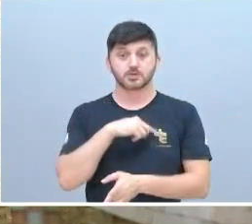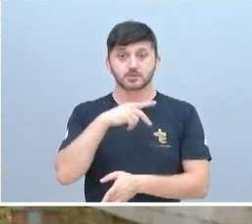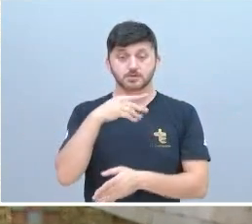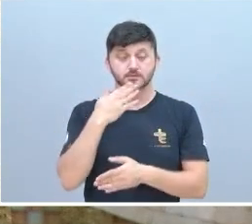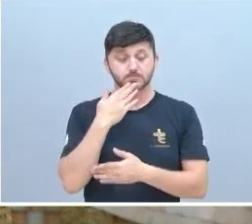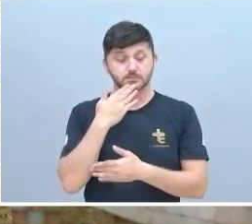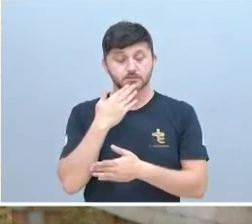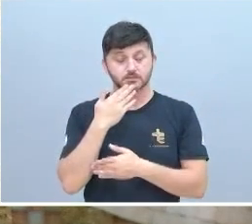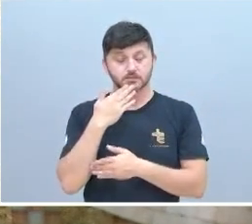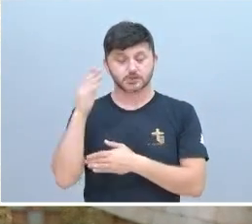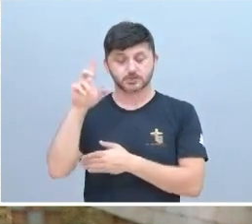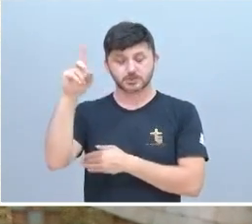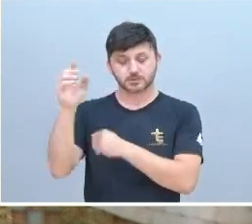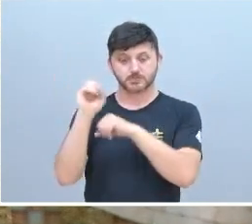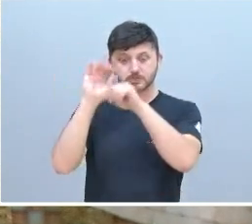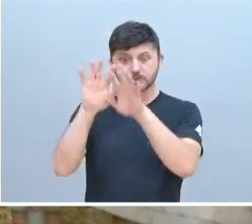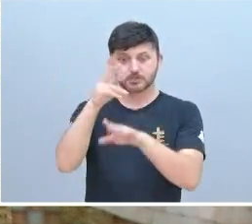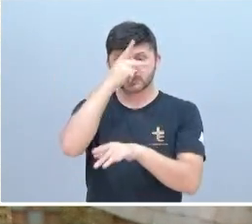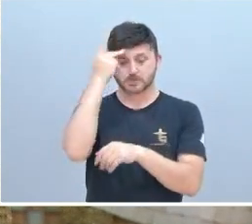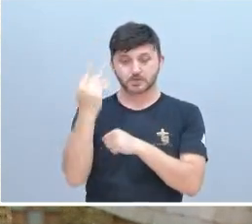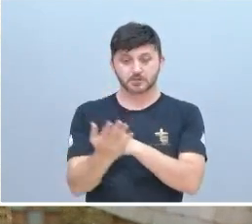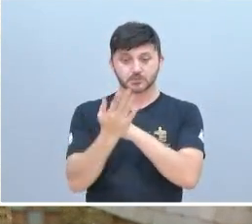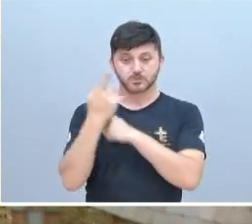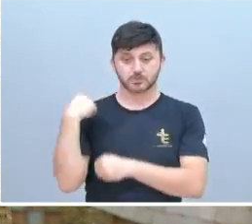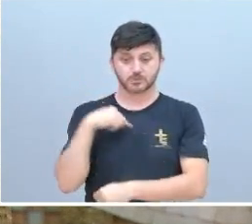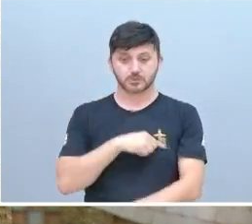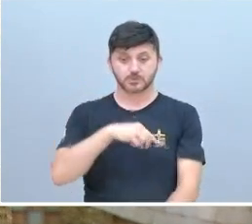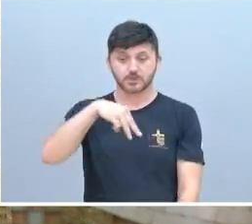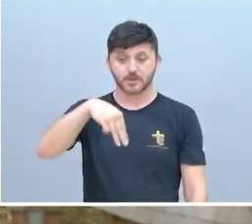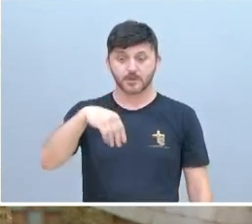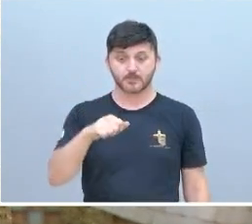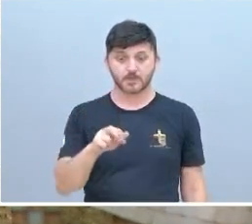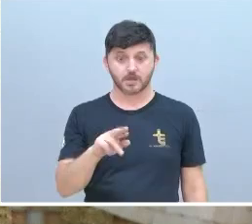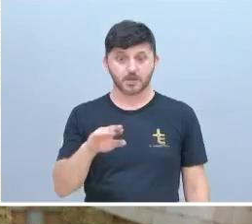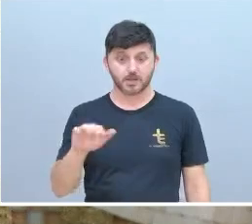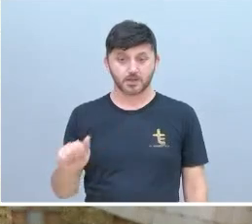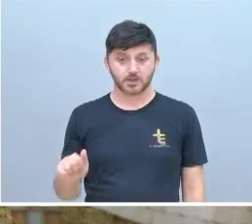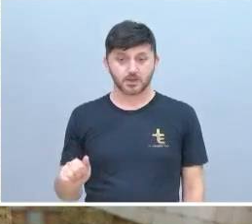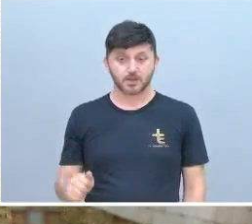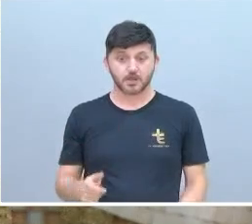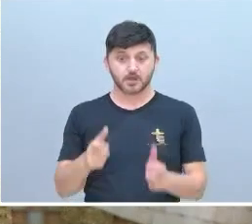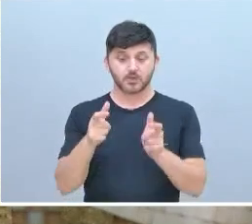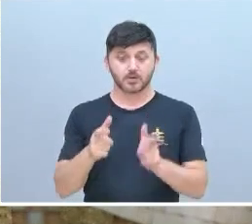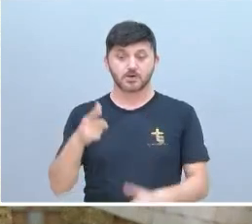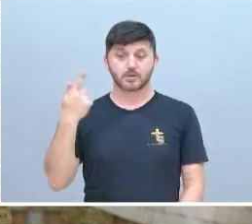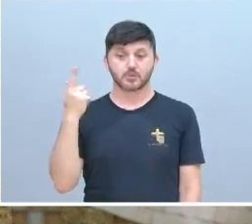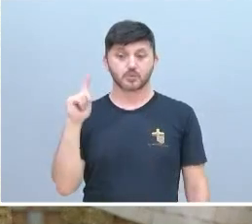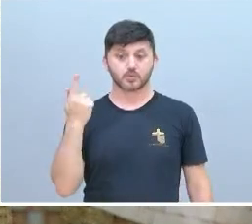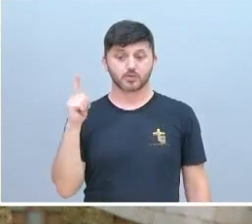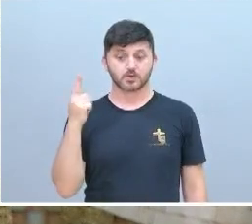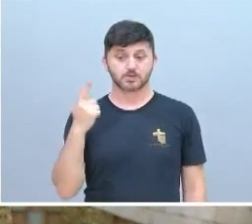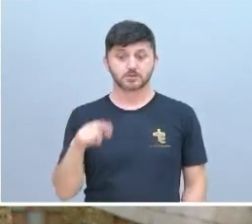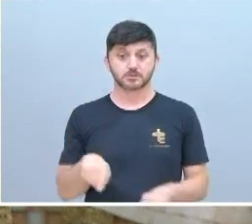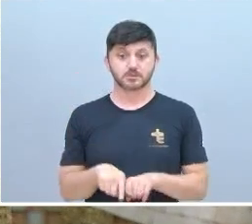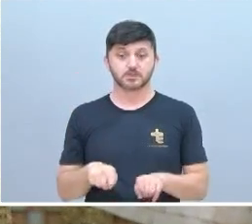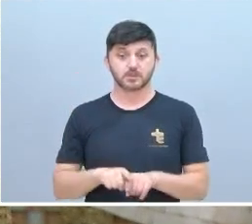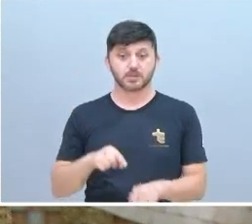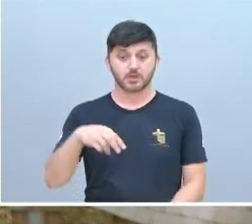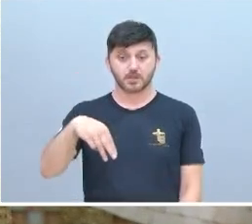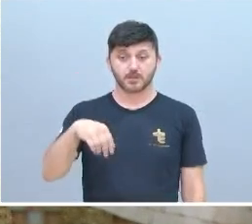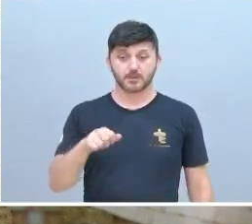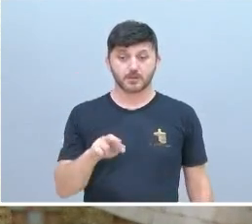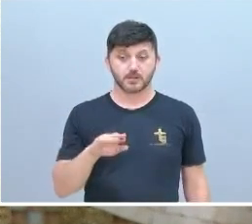e associados. Maria de Fátima da Silva, de Uruaçu, Goiás. Maria Vilani de